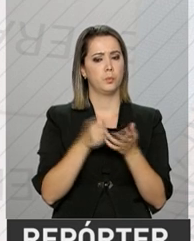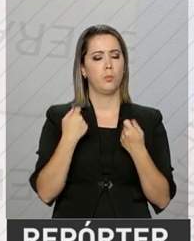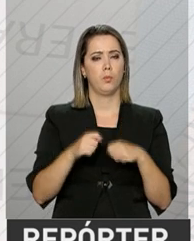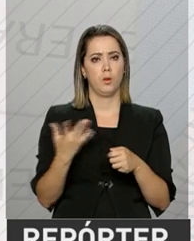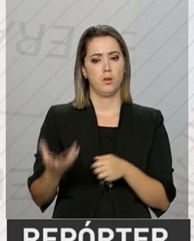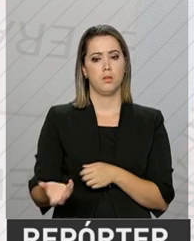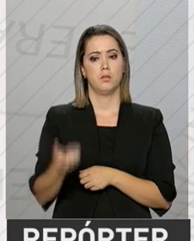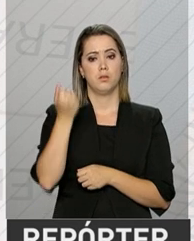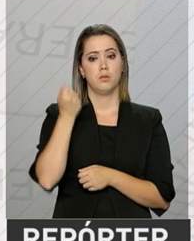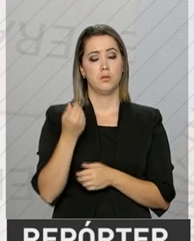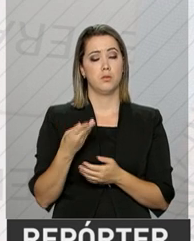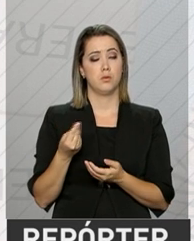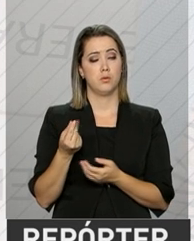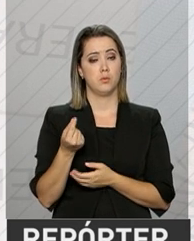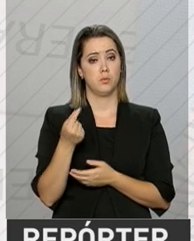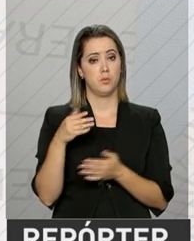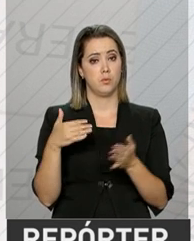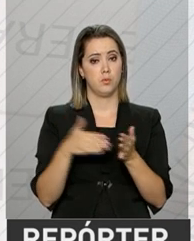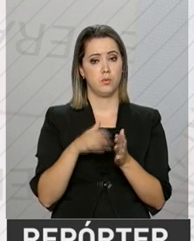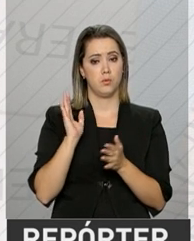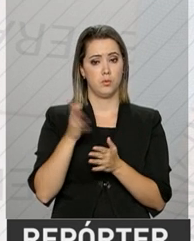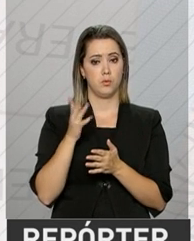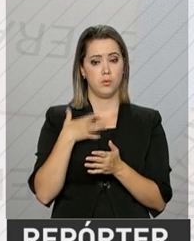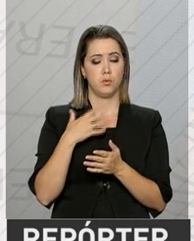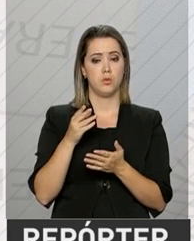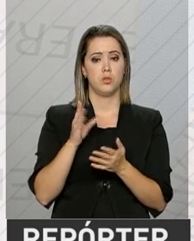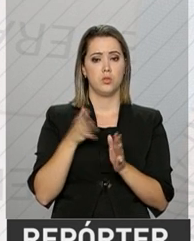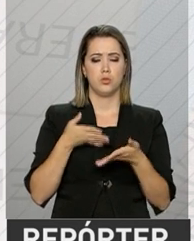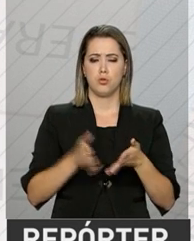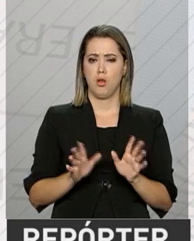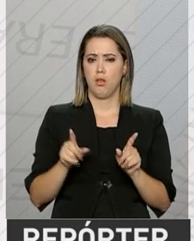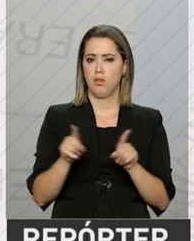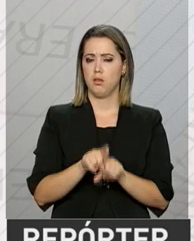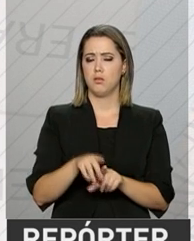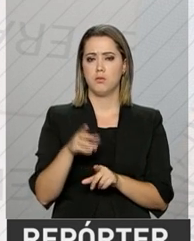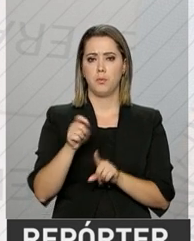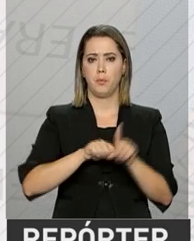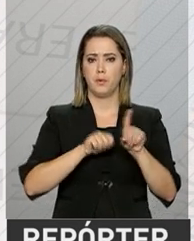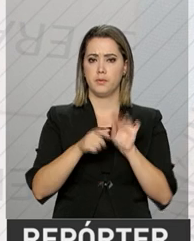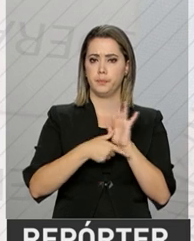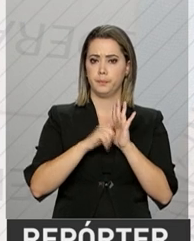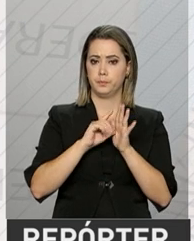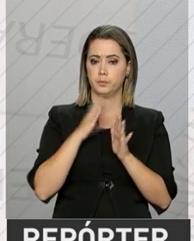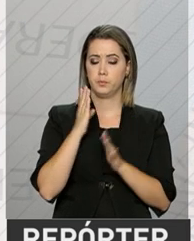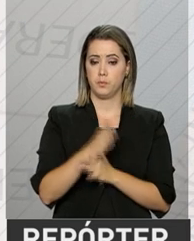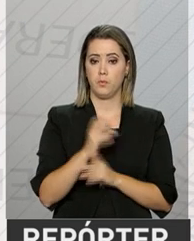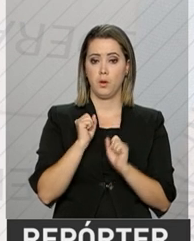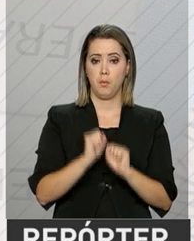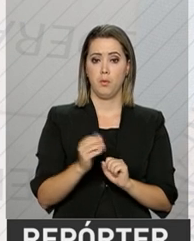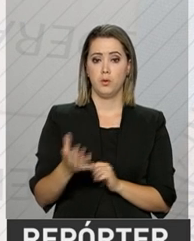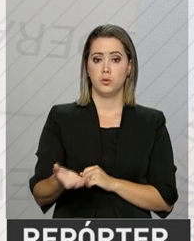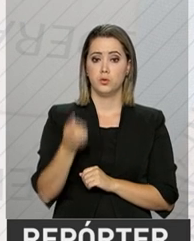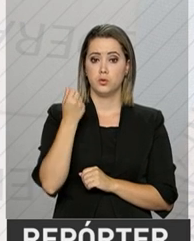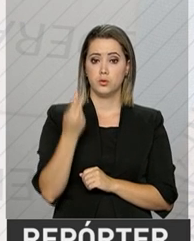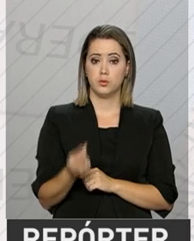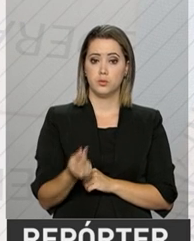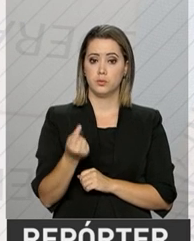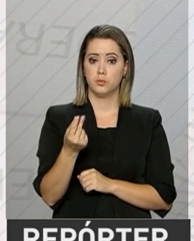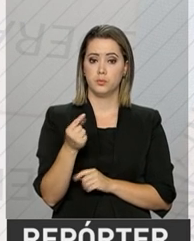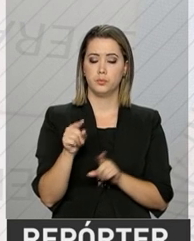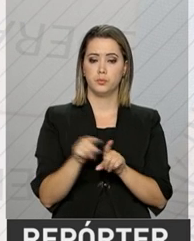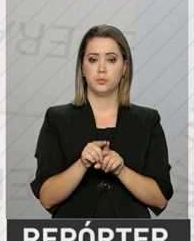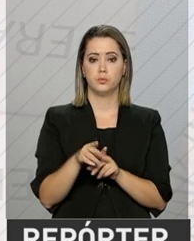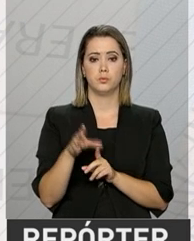não resgatou os recursos e já fez aniversário nos meses anteriores pode sacar os valores das